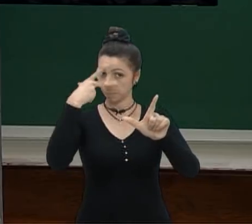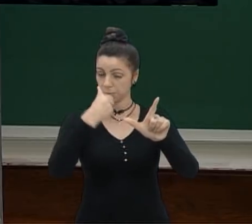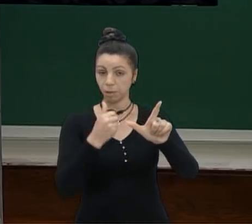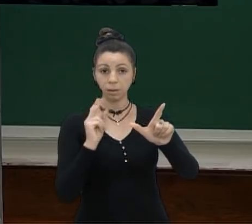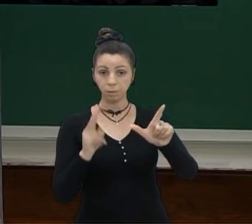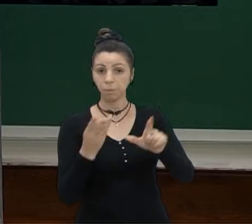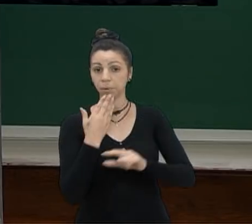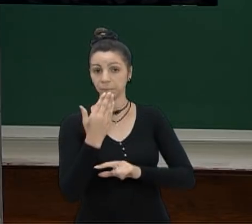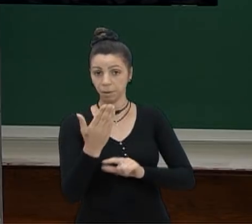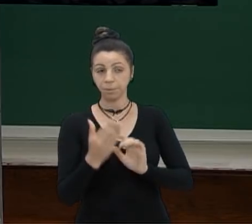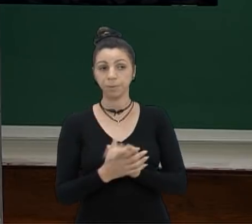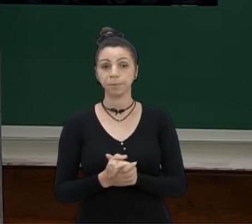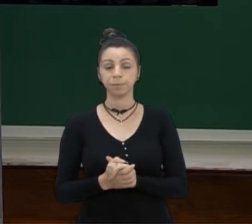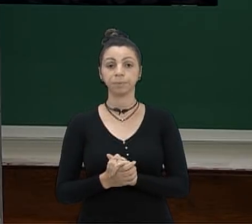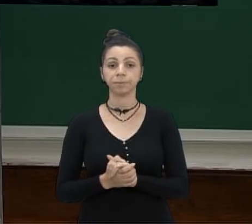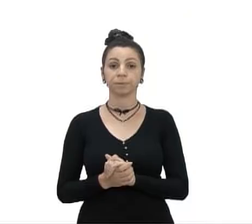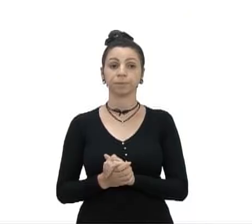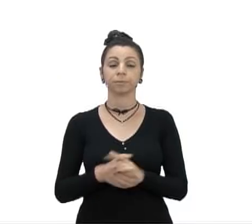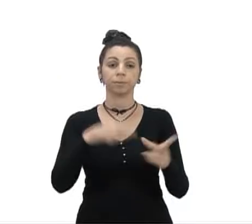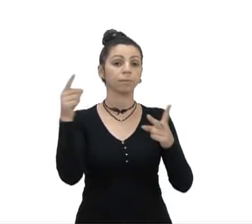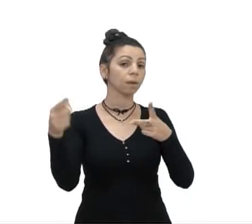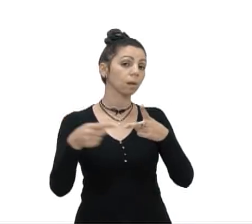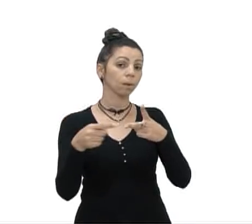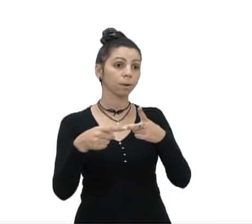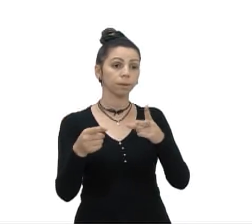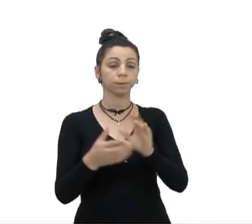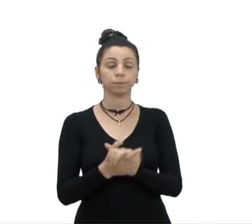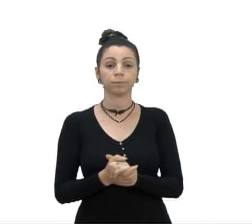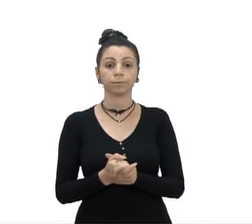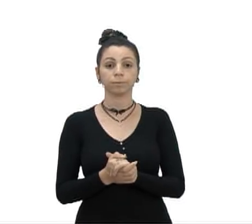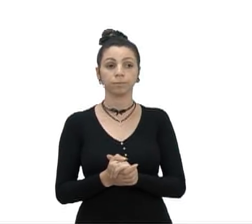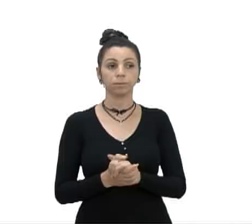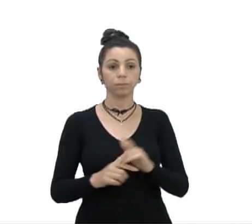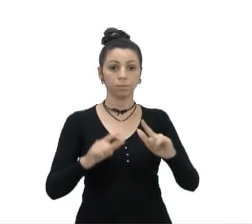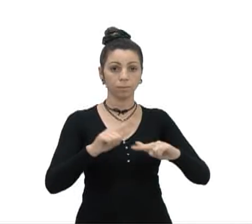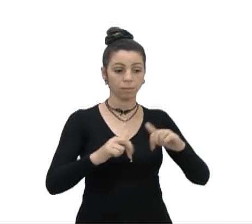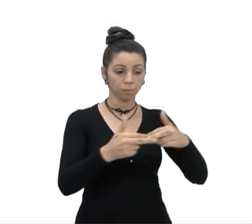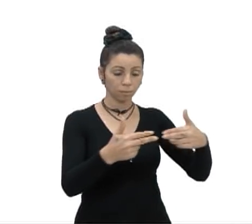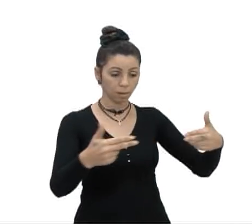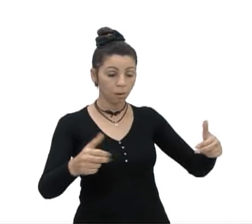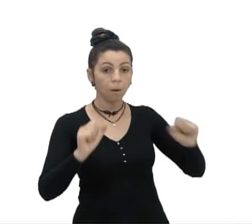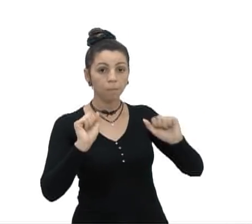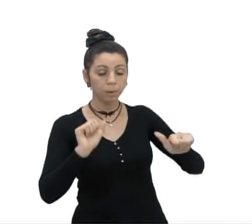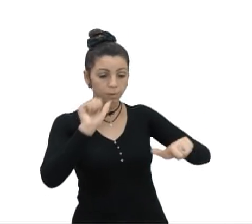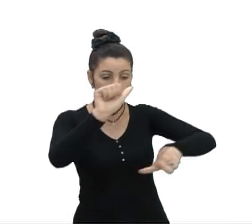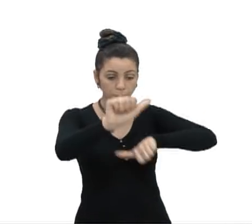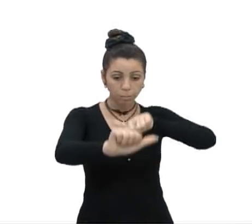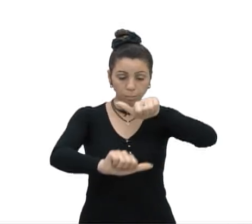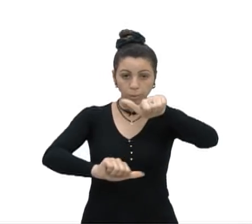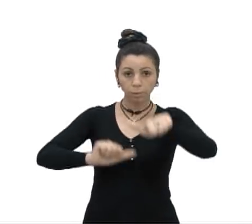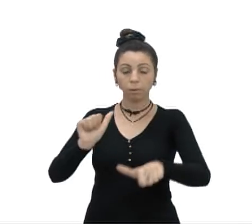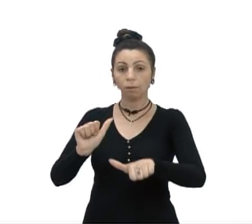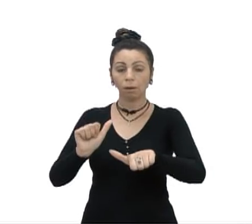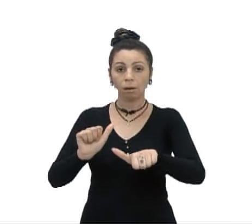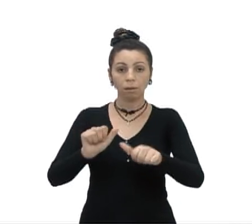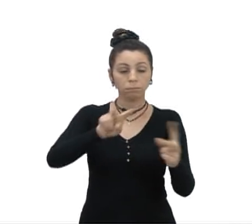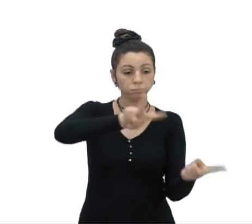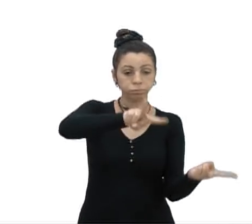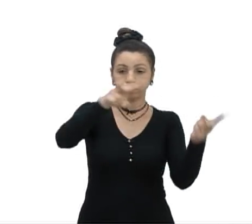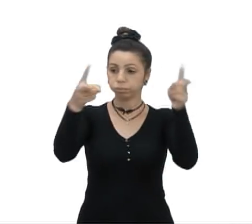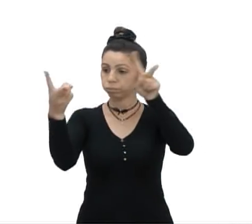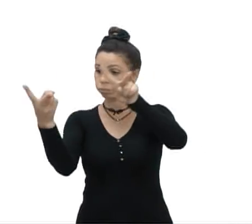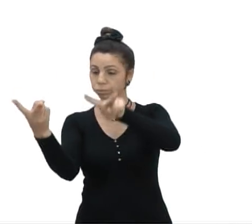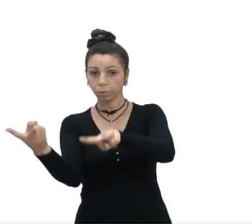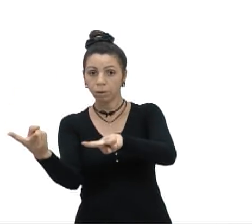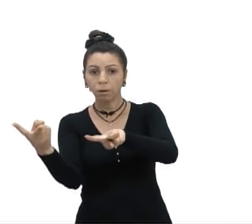Vamos dar uma olhada no próximo. Número 2. A matéria pode mudar de um estado físico para o outro, e nós falamos sobre isso na